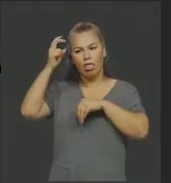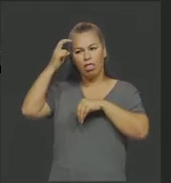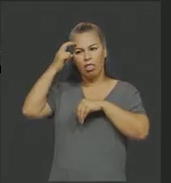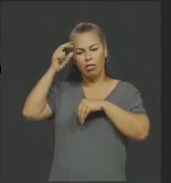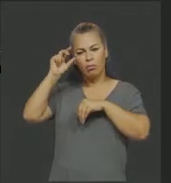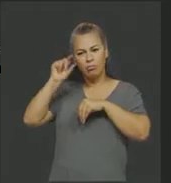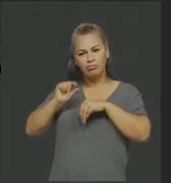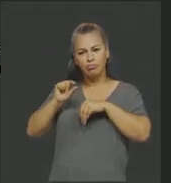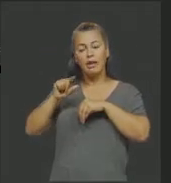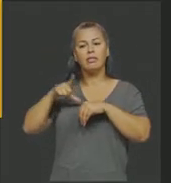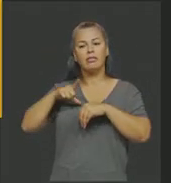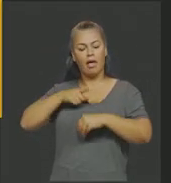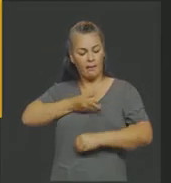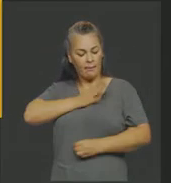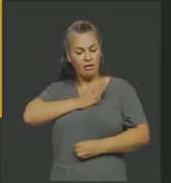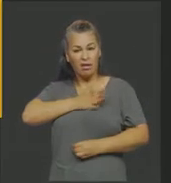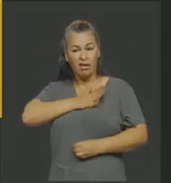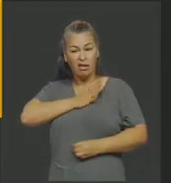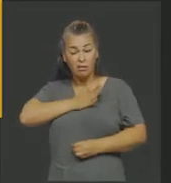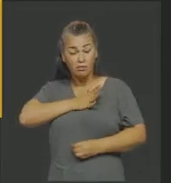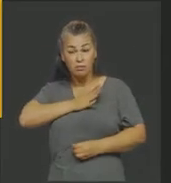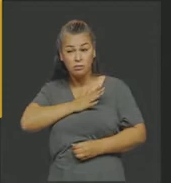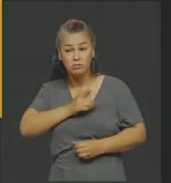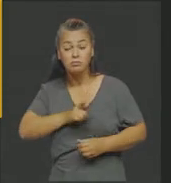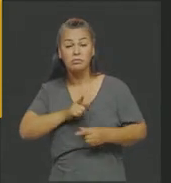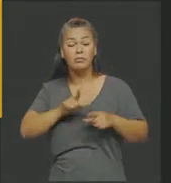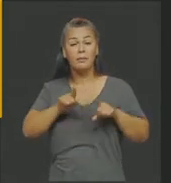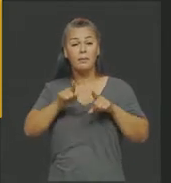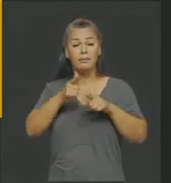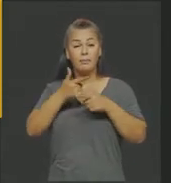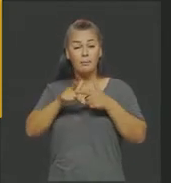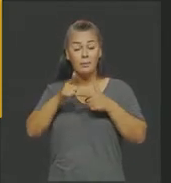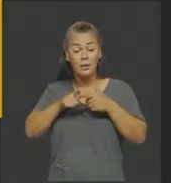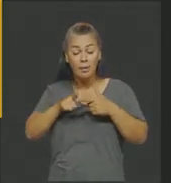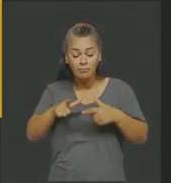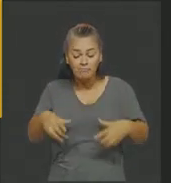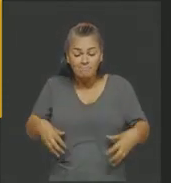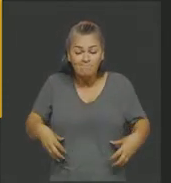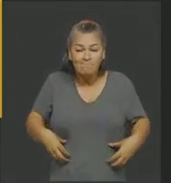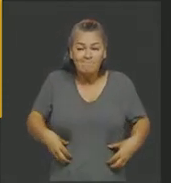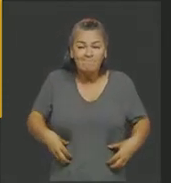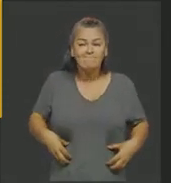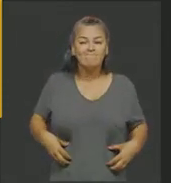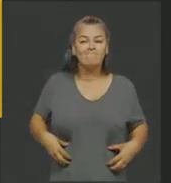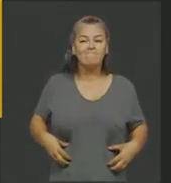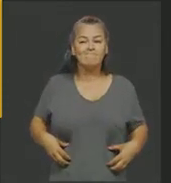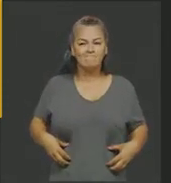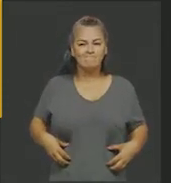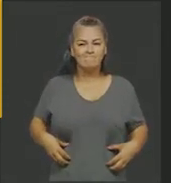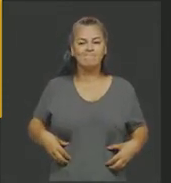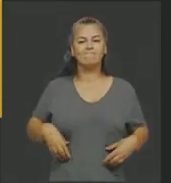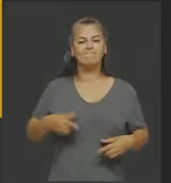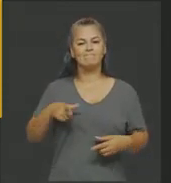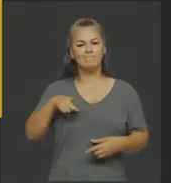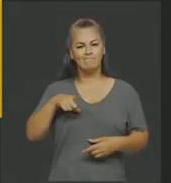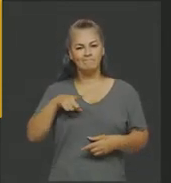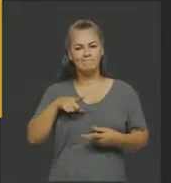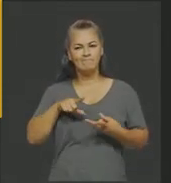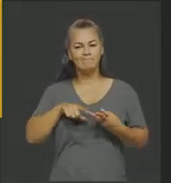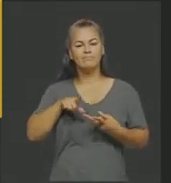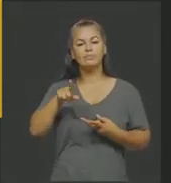problemas cardiovasculares, respiratórios no fígado e no estômago. Drogas estimulantes, que